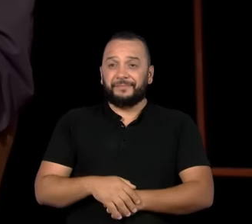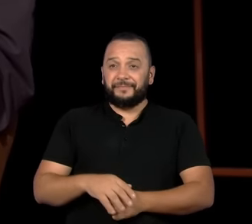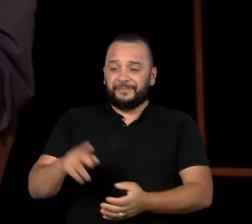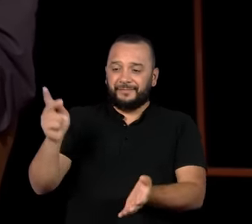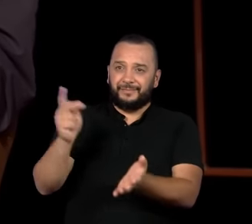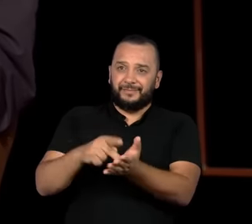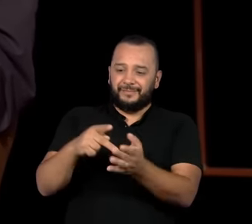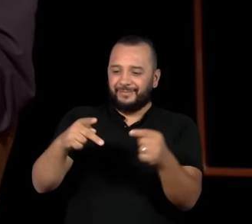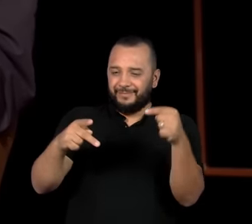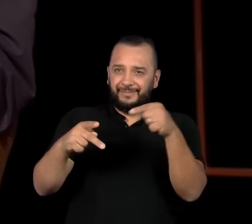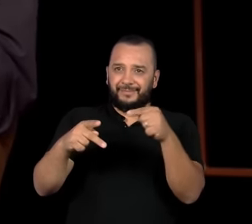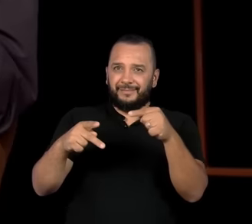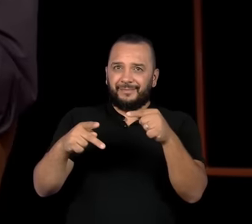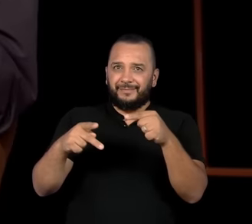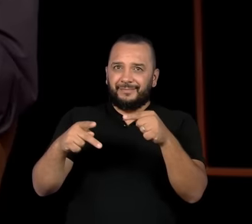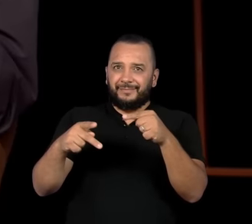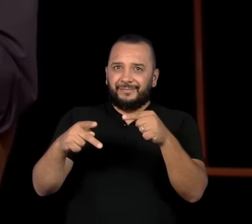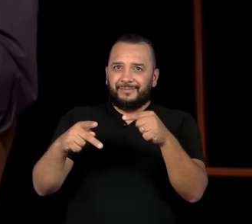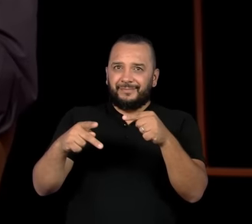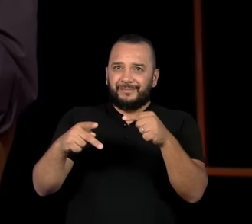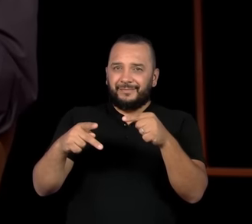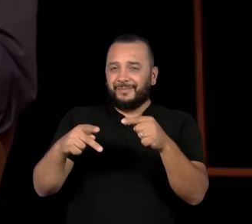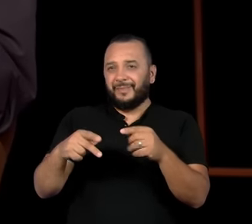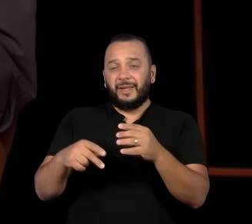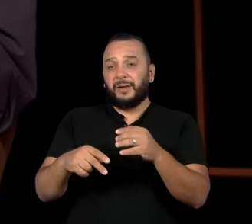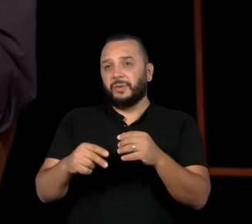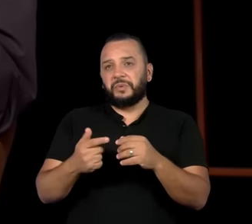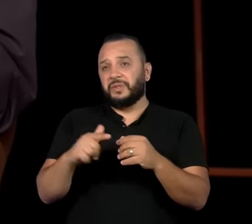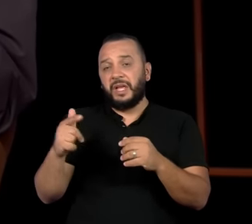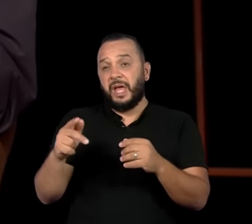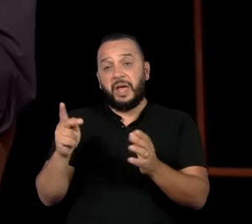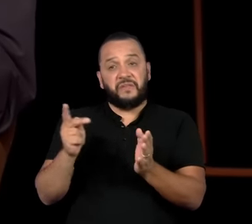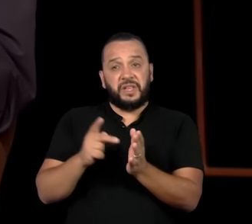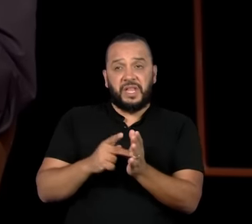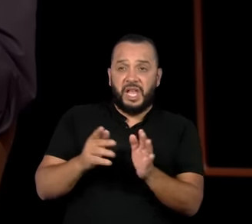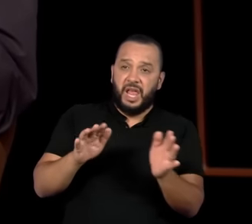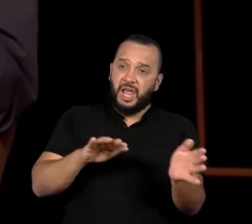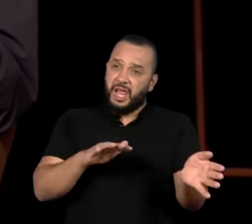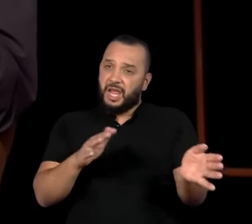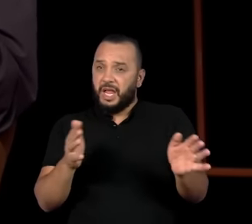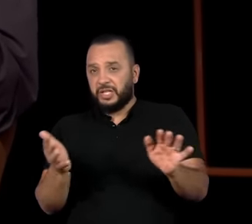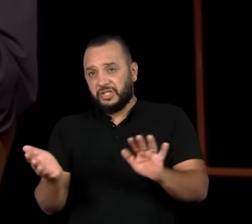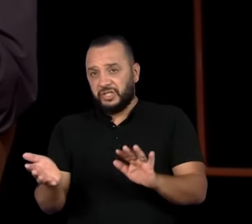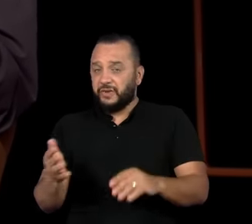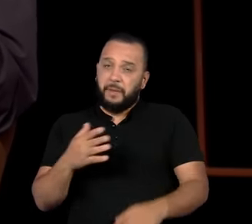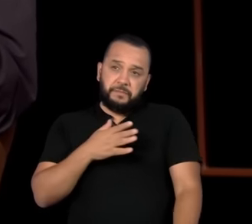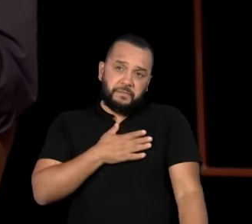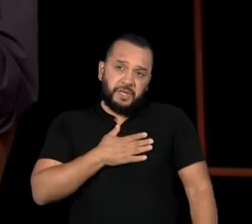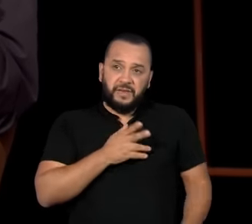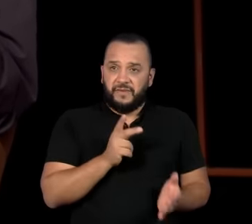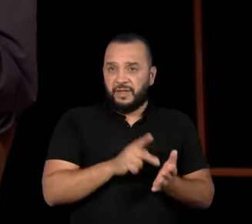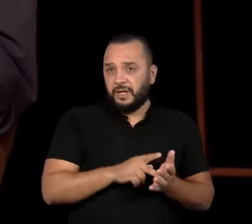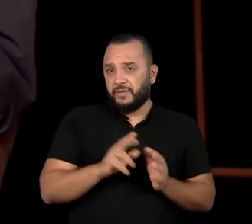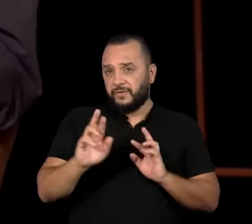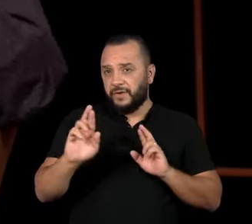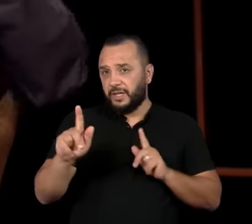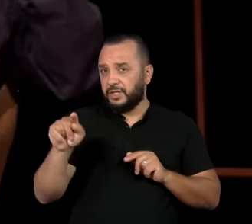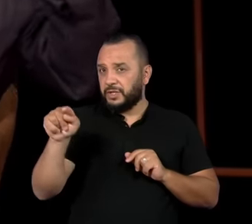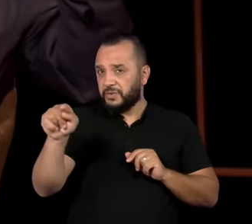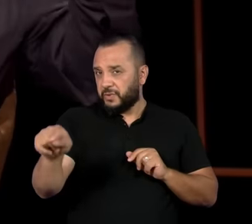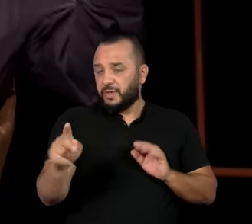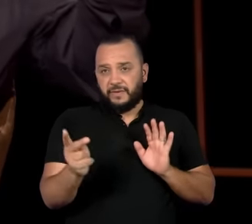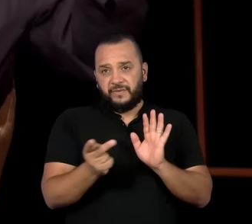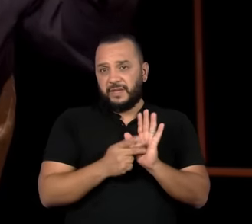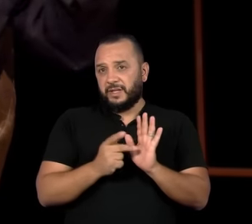a verdade, eu não tenho esse negócio de verdade relativa. A minha verdade não é a sua verdade, não